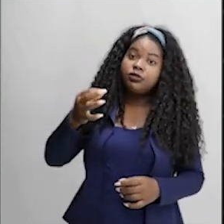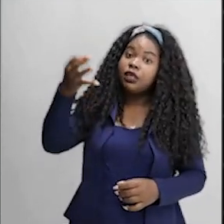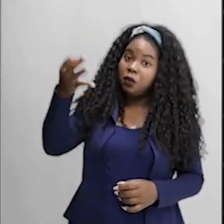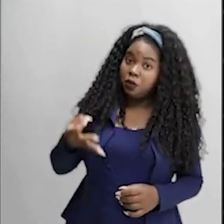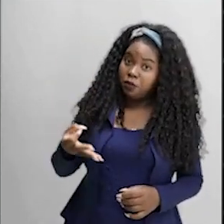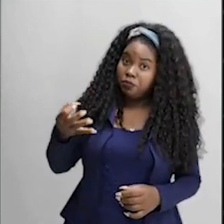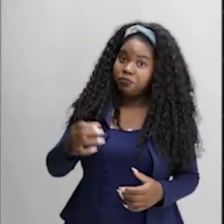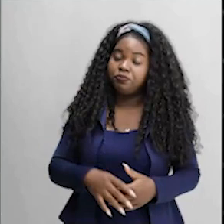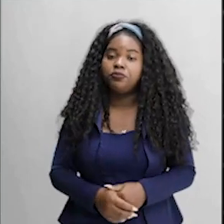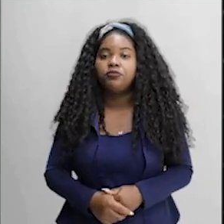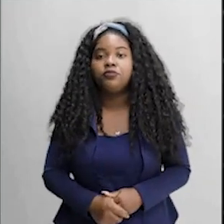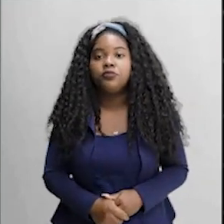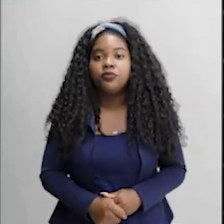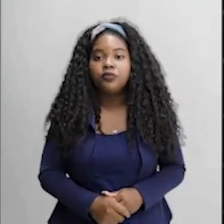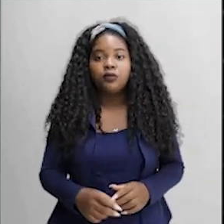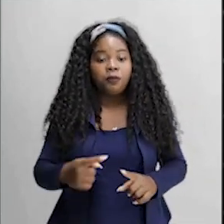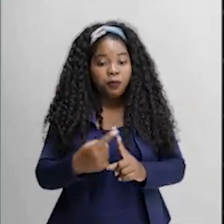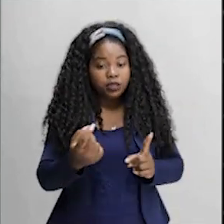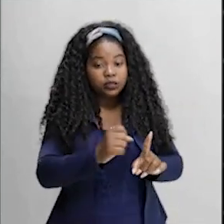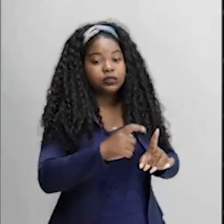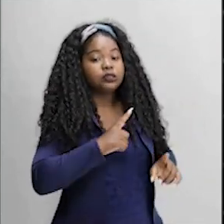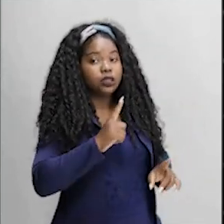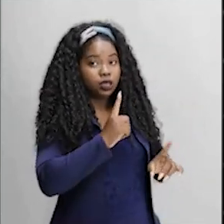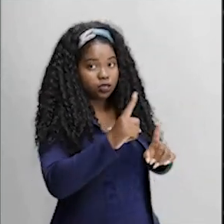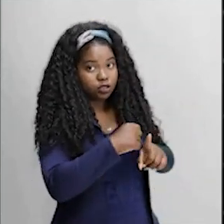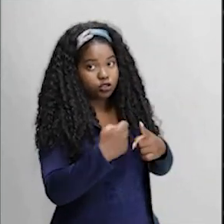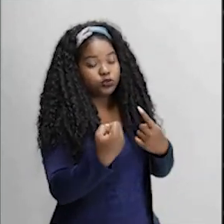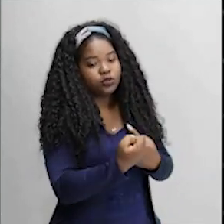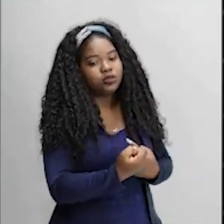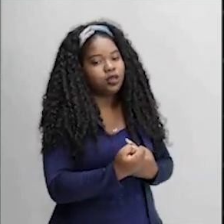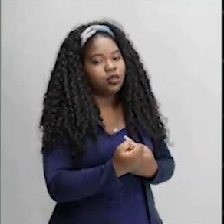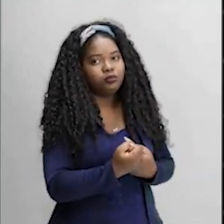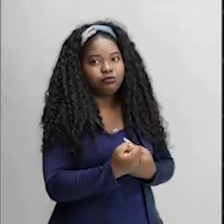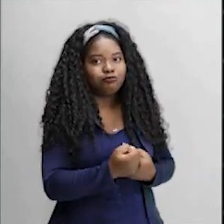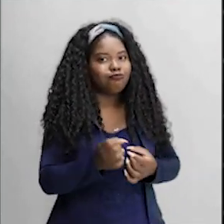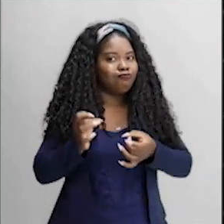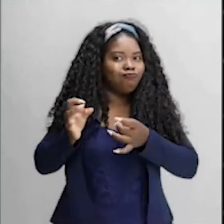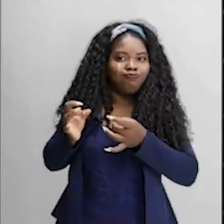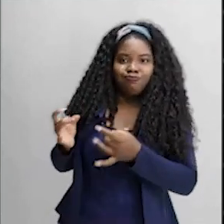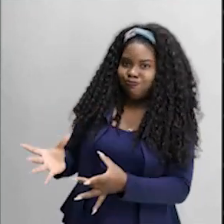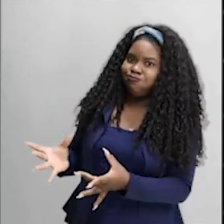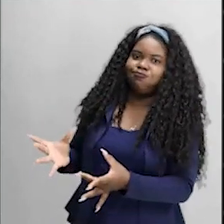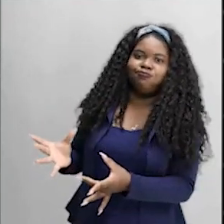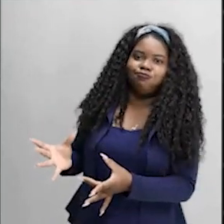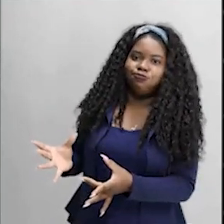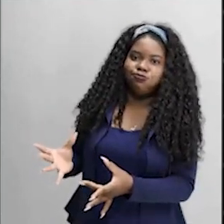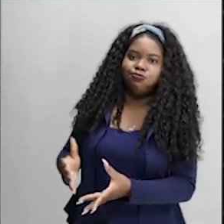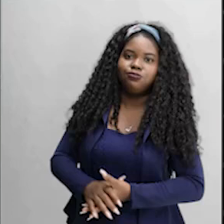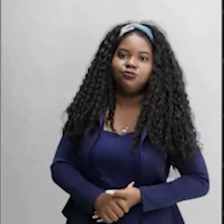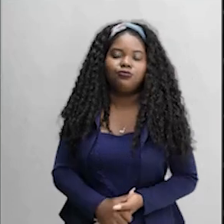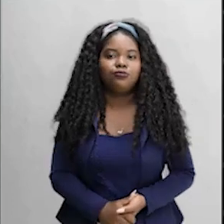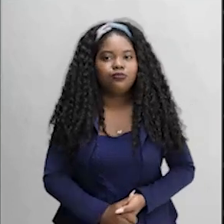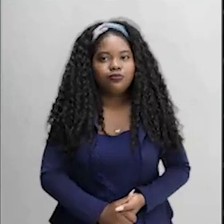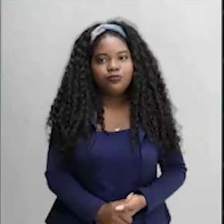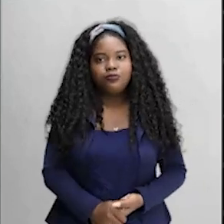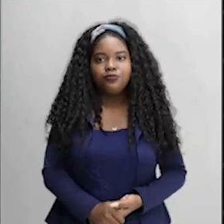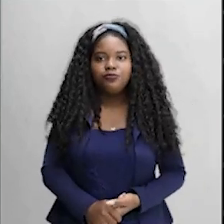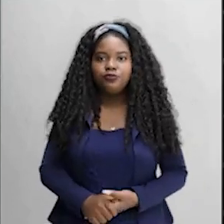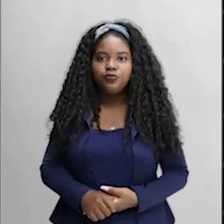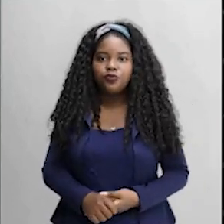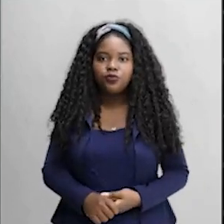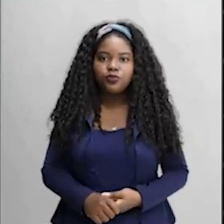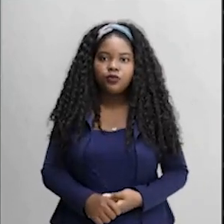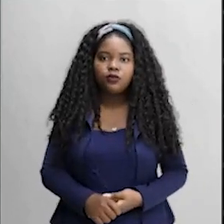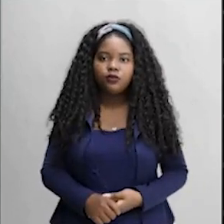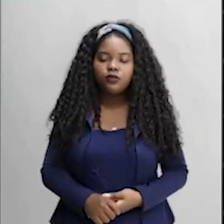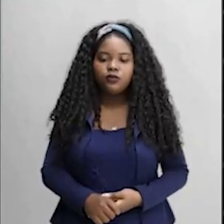correto. Mas você sabe que existem sociedades que desprezam esses elementos. Então, veja, a